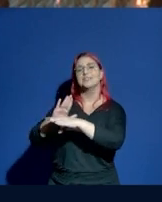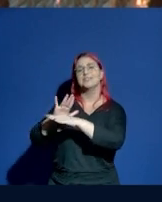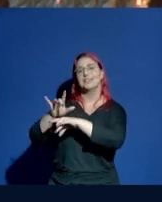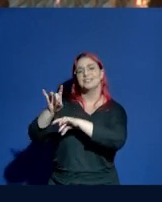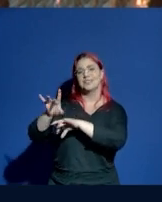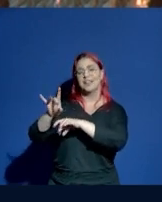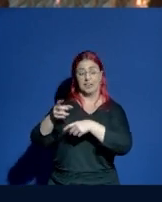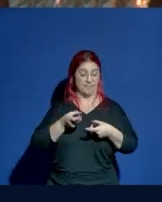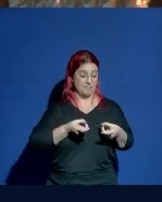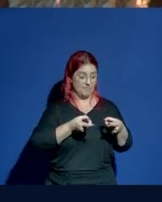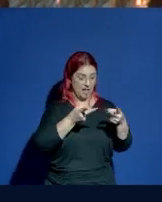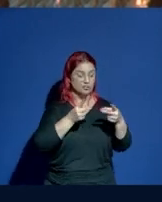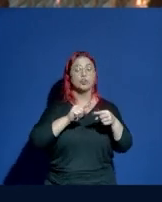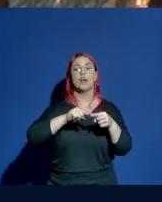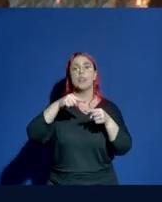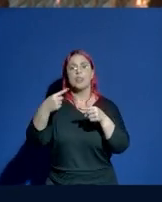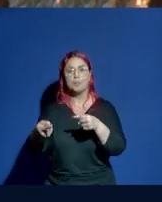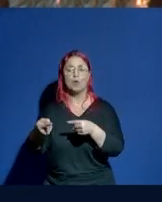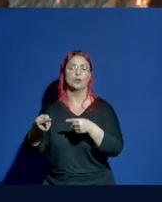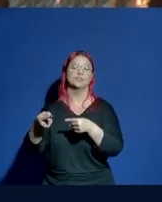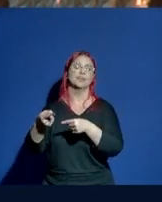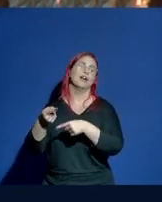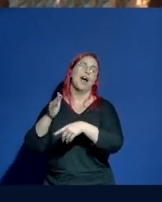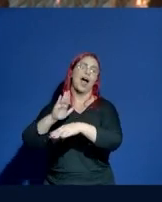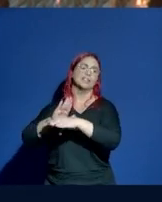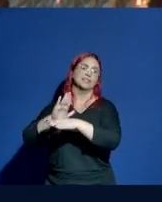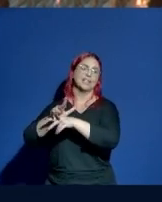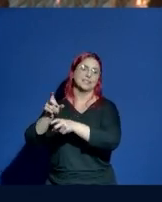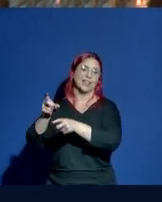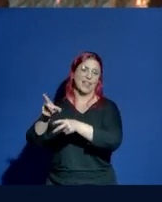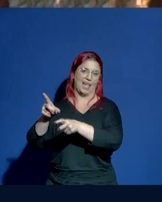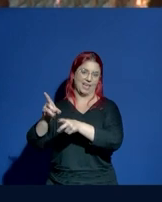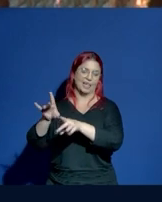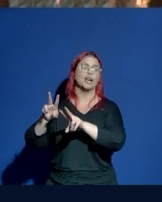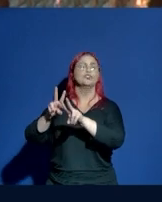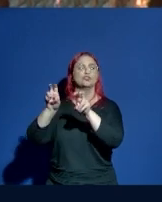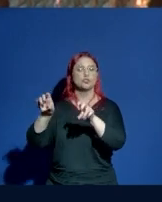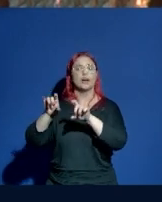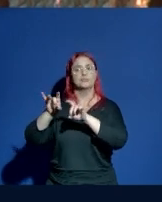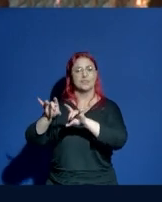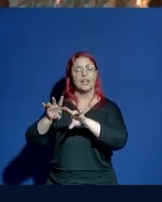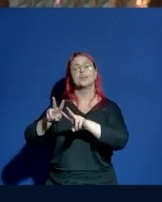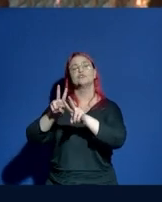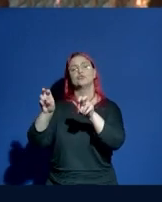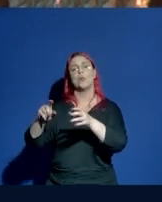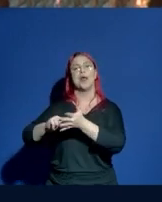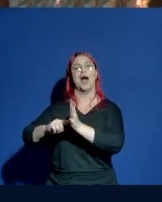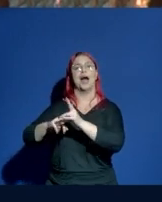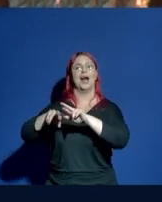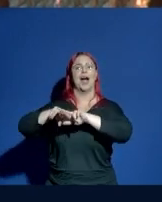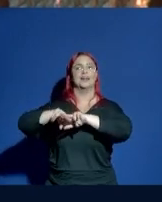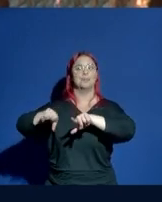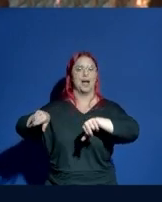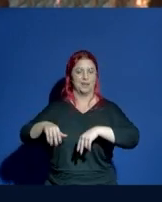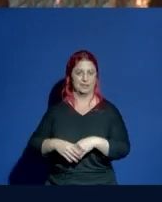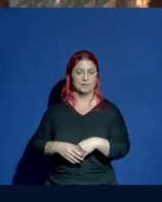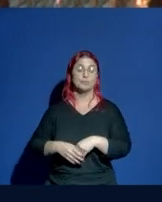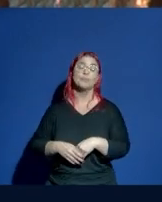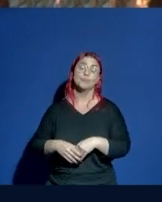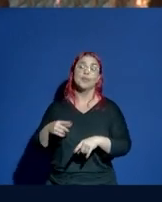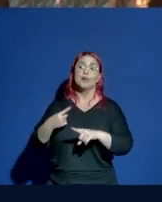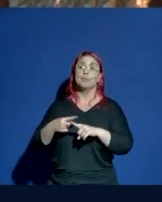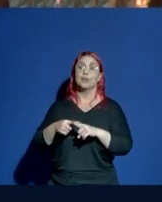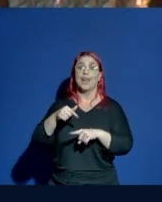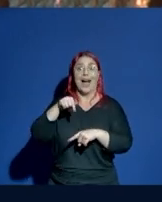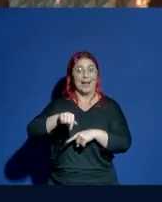pós vendas calibração de máquinas que é uma é um grande gargalo relacionado também a questão de Recursos Humanos né no Brasil falta